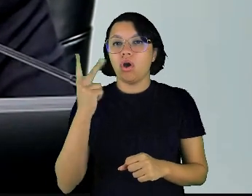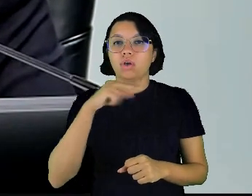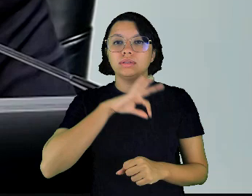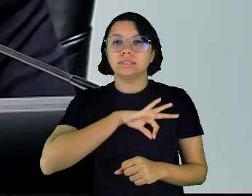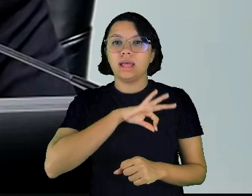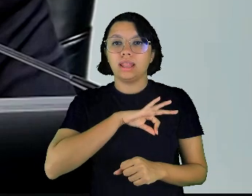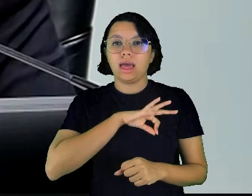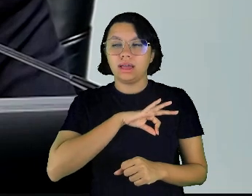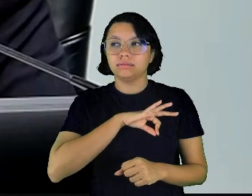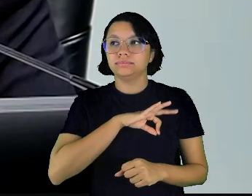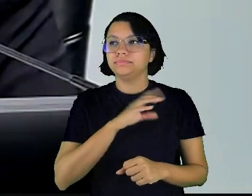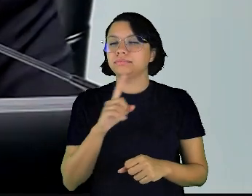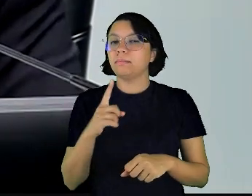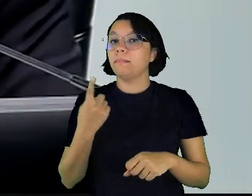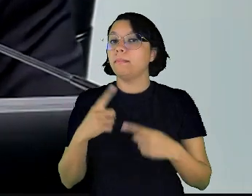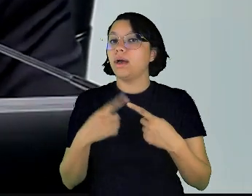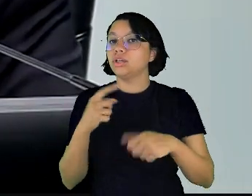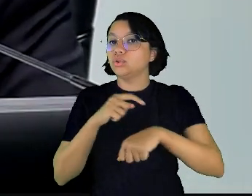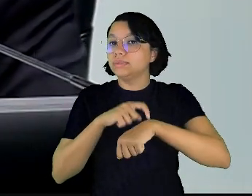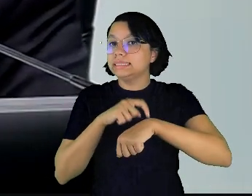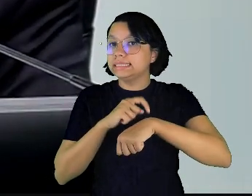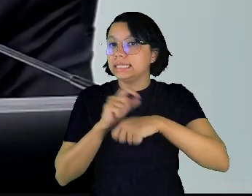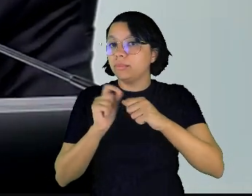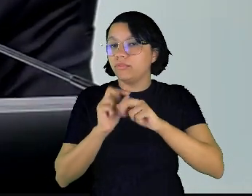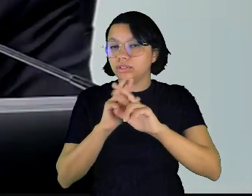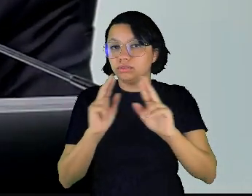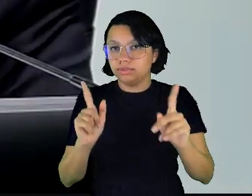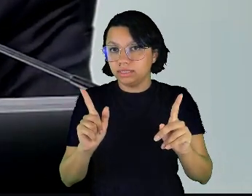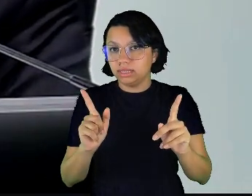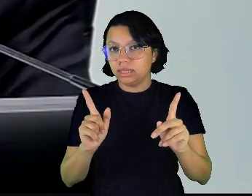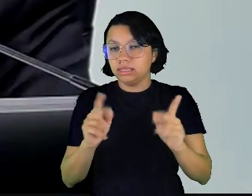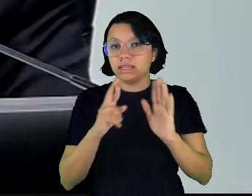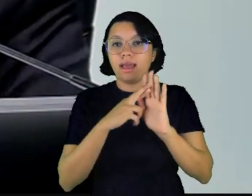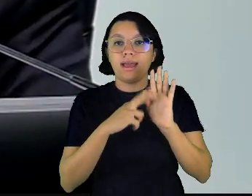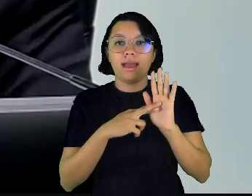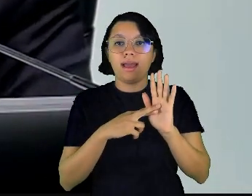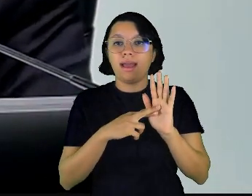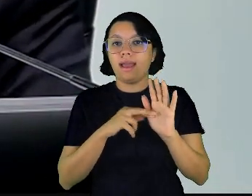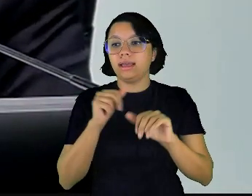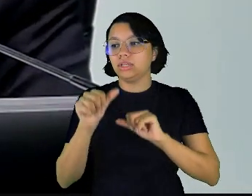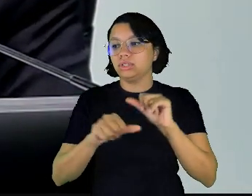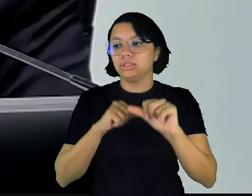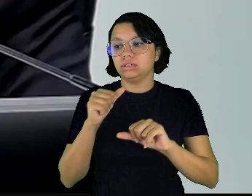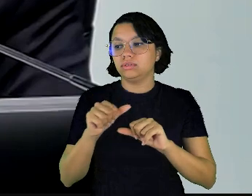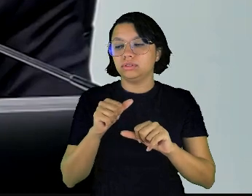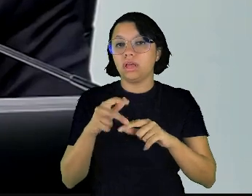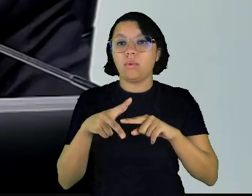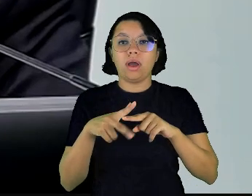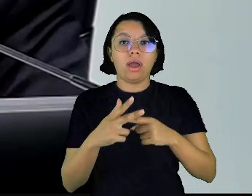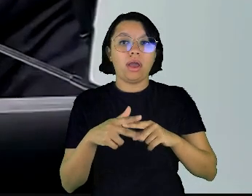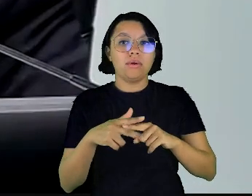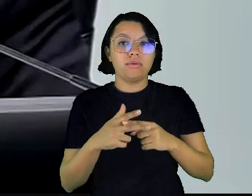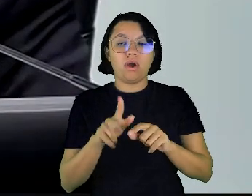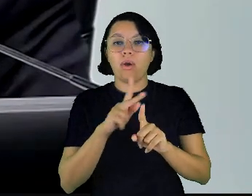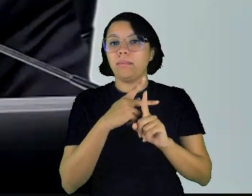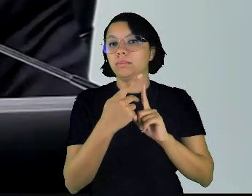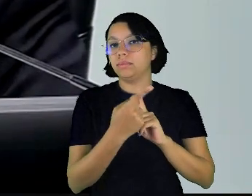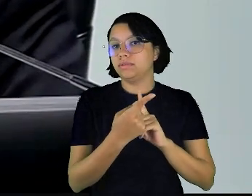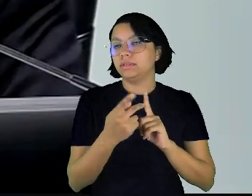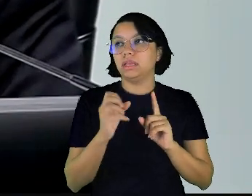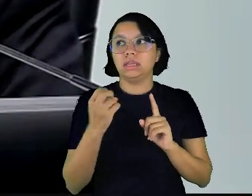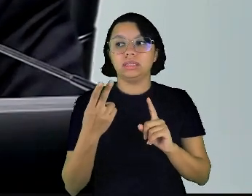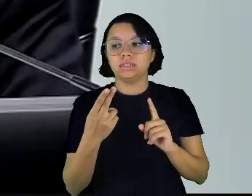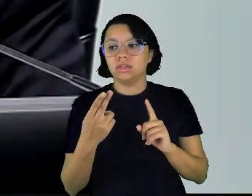grande diferença, né? Seja em regras de transição, seja em reformas de previdência, seja na questão que nós tínhamos do